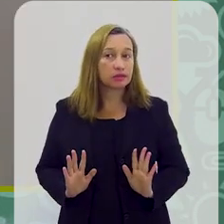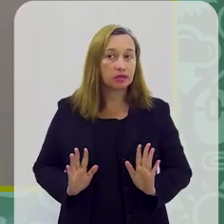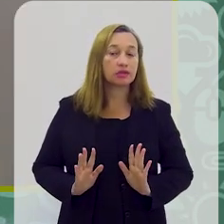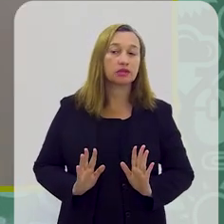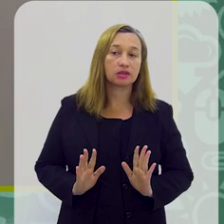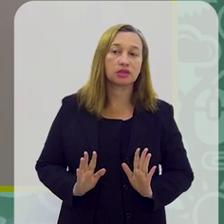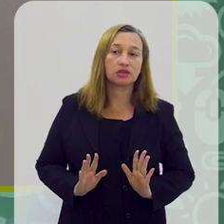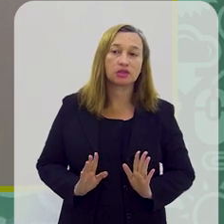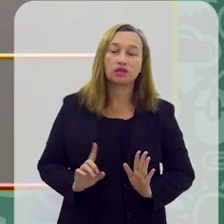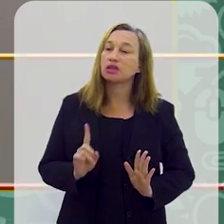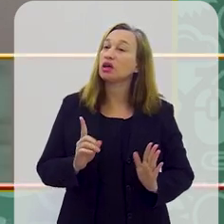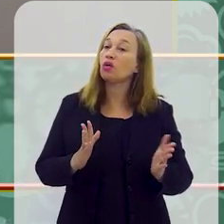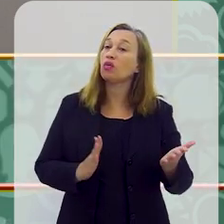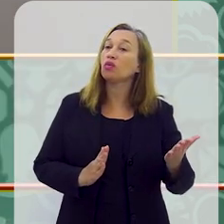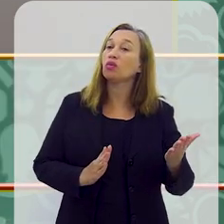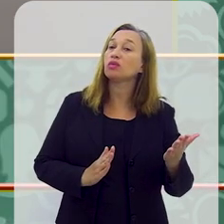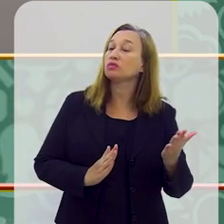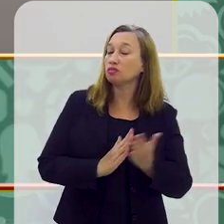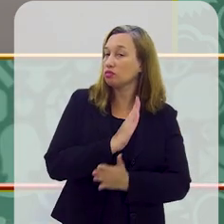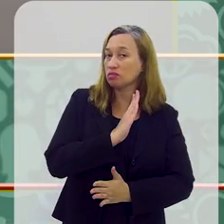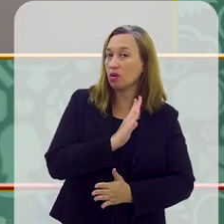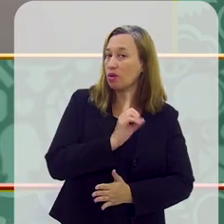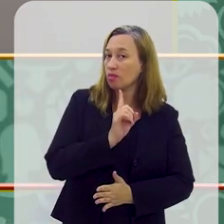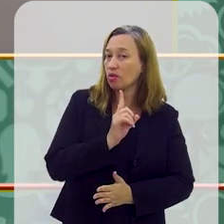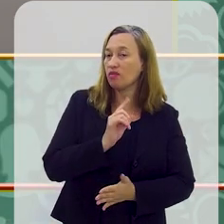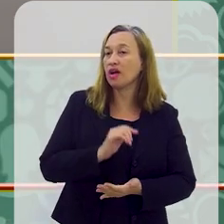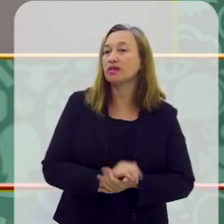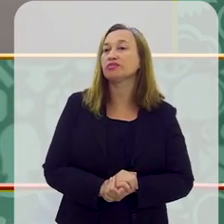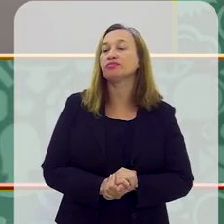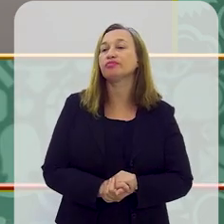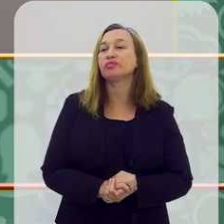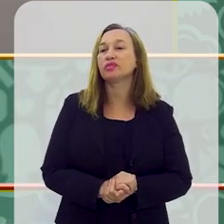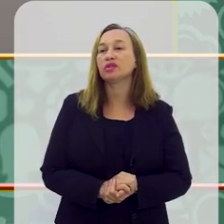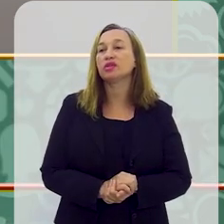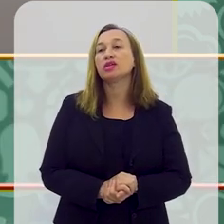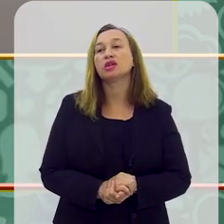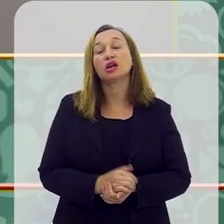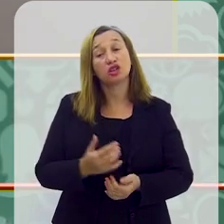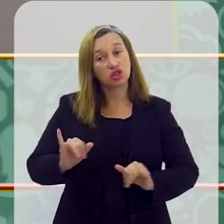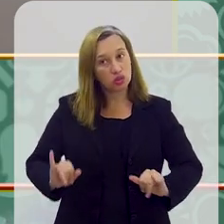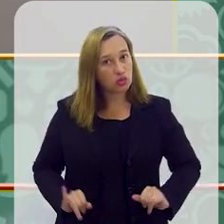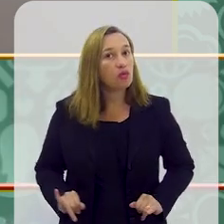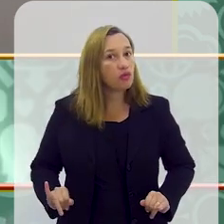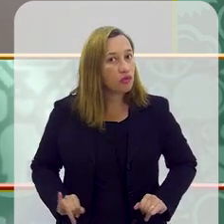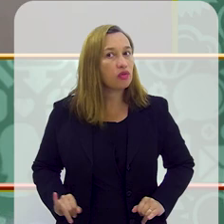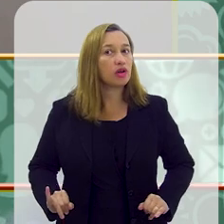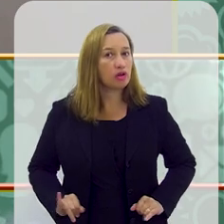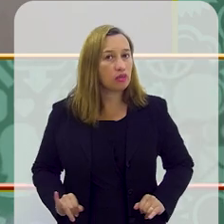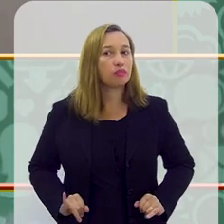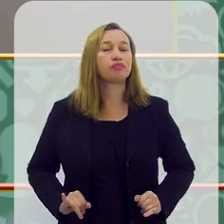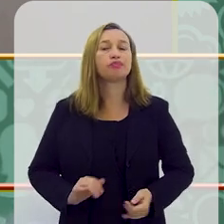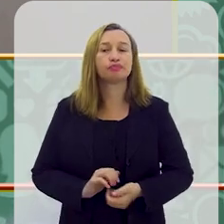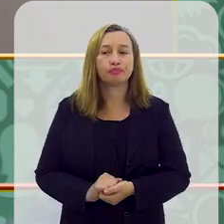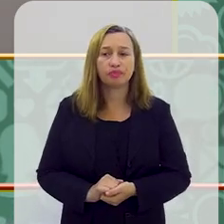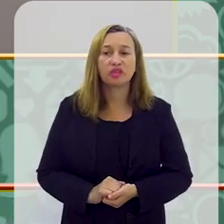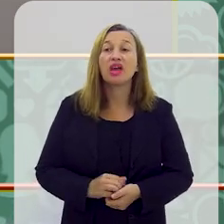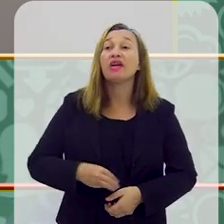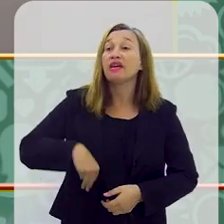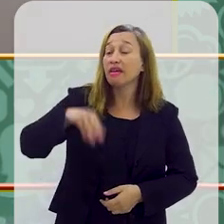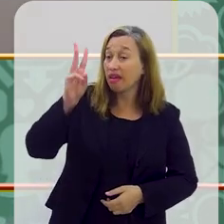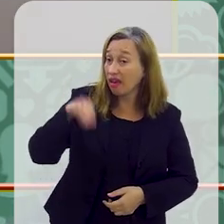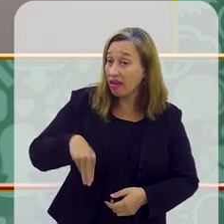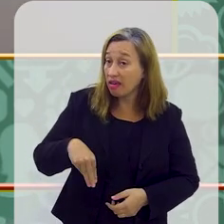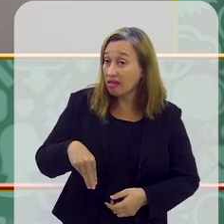para que ele não fosse, que o projeto não passasse, Não tá, gente? seguisse, né? A gente sofreu na pele,